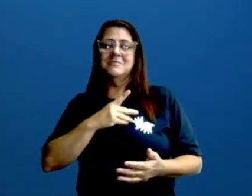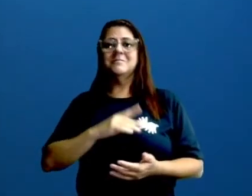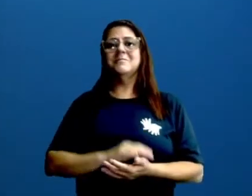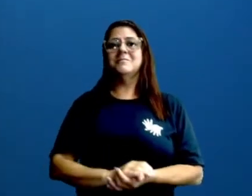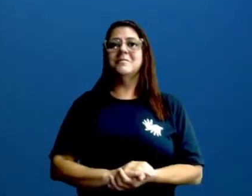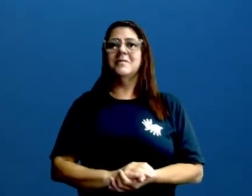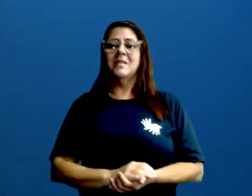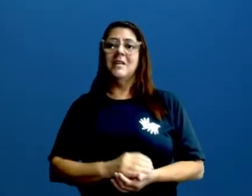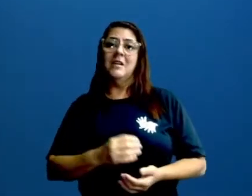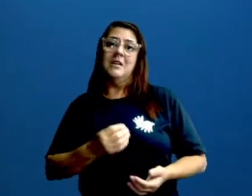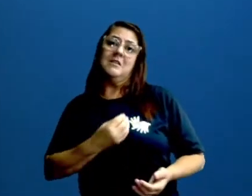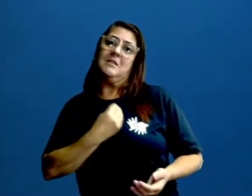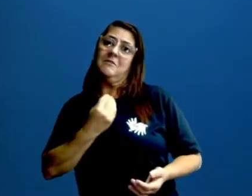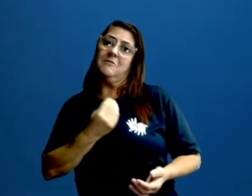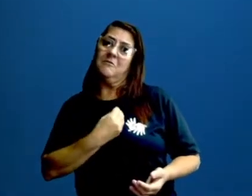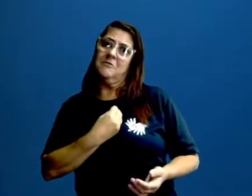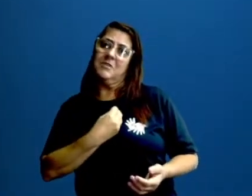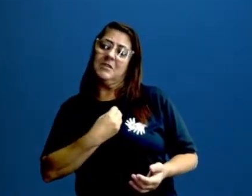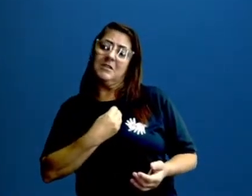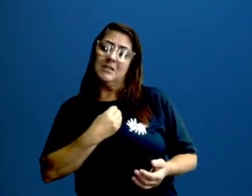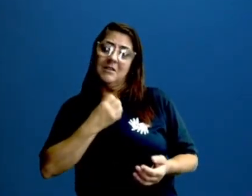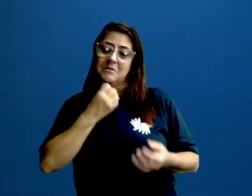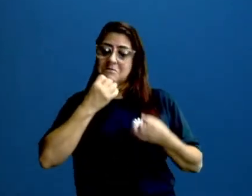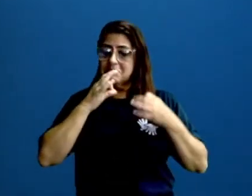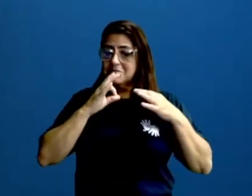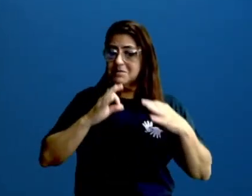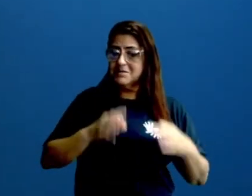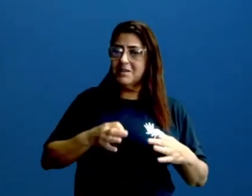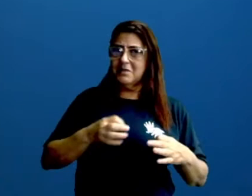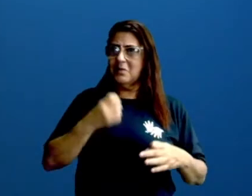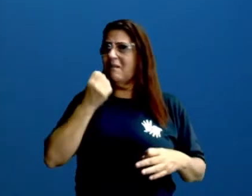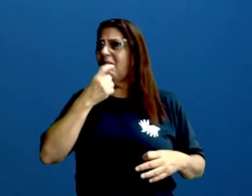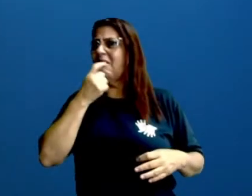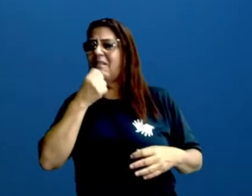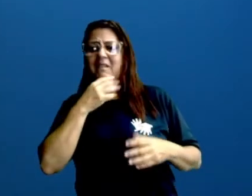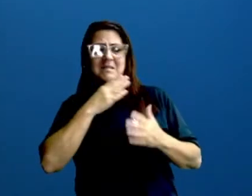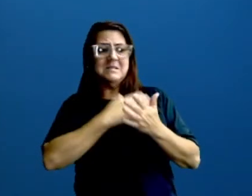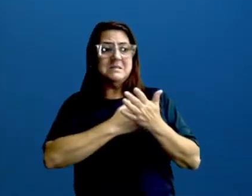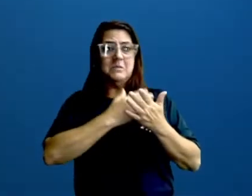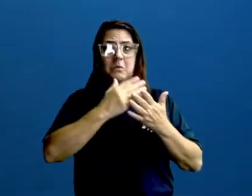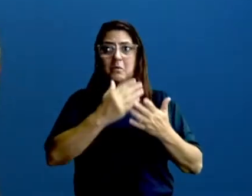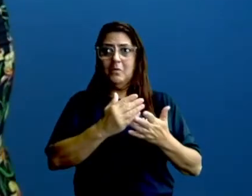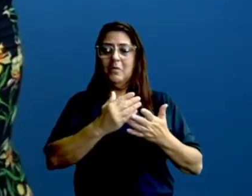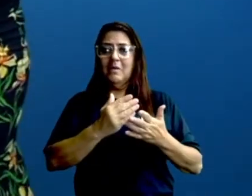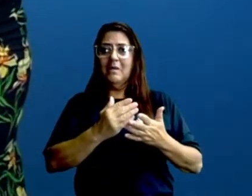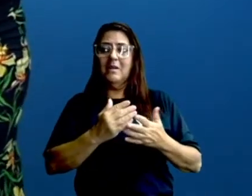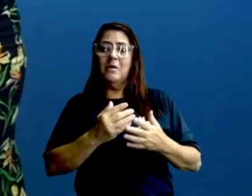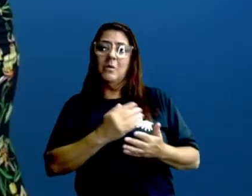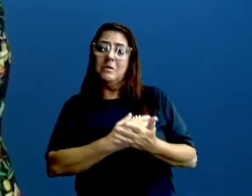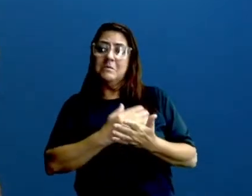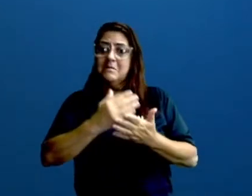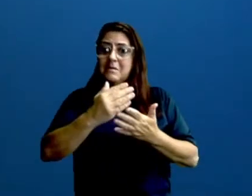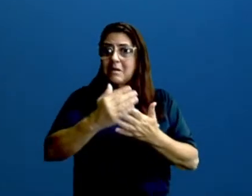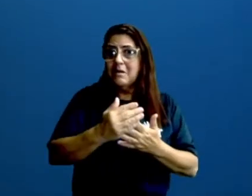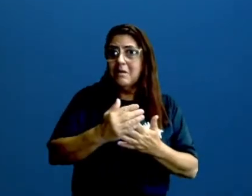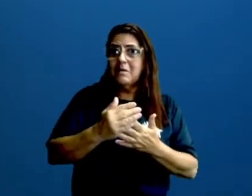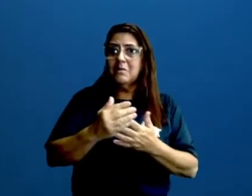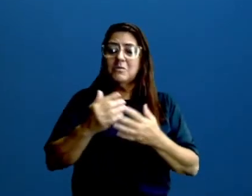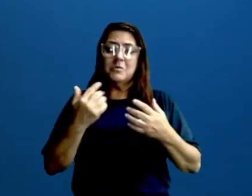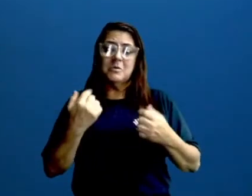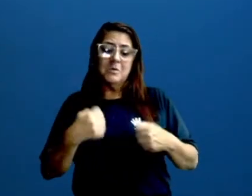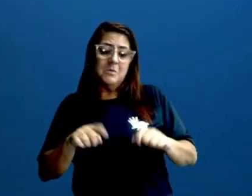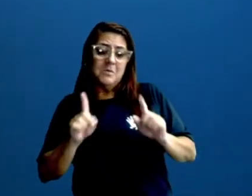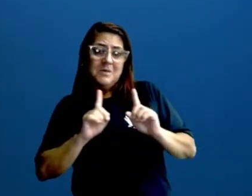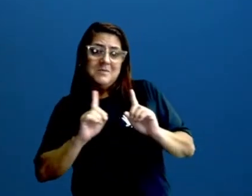verdadeiro. Na vida, bom é ser meio, não tem graça ser inteiro. O inteiro é completo, não